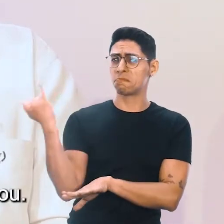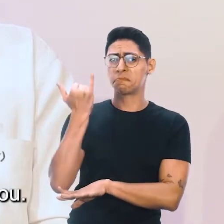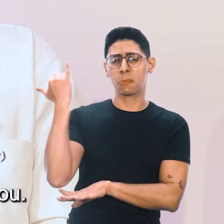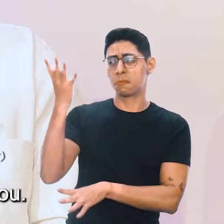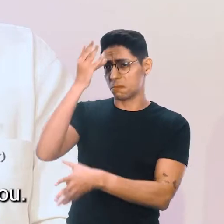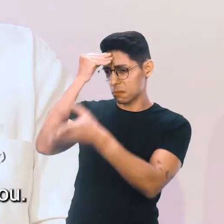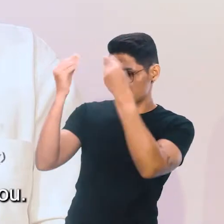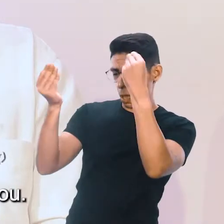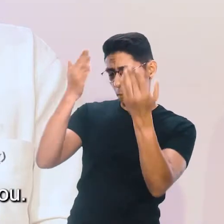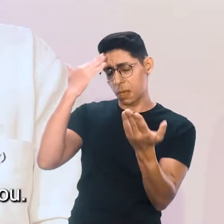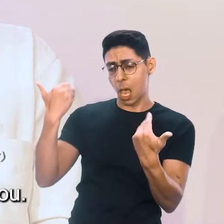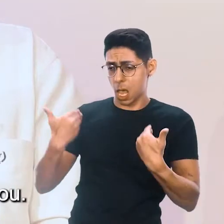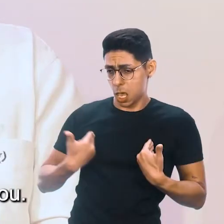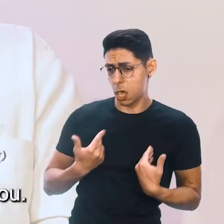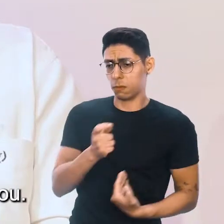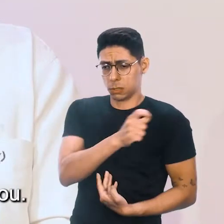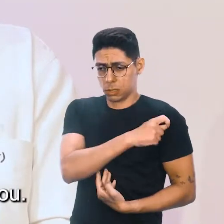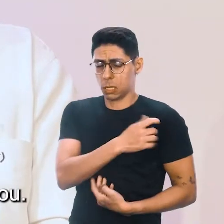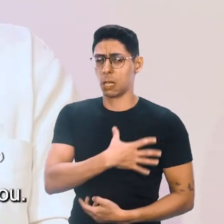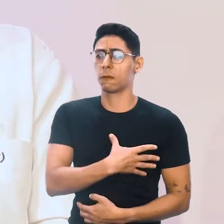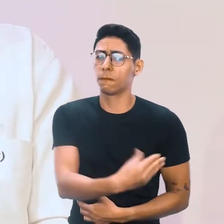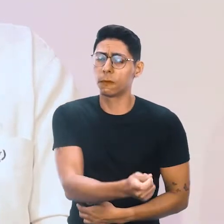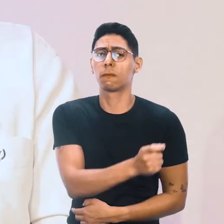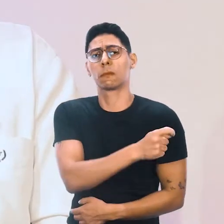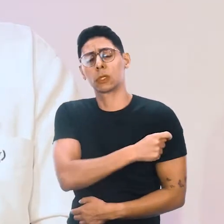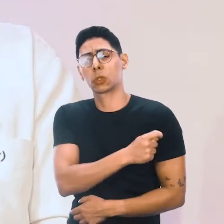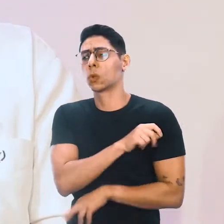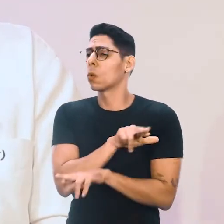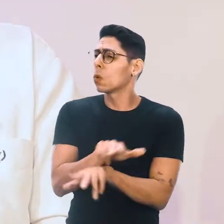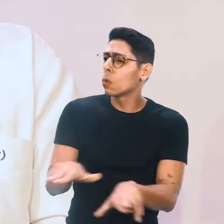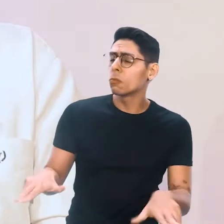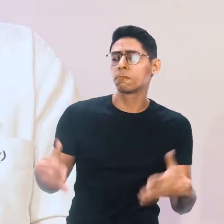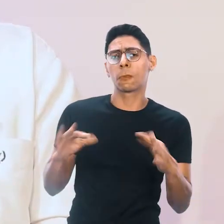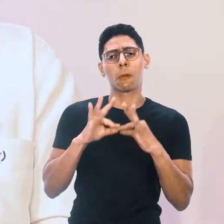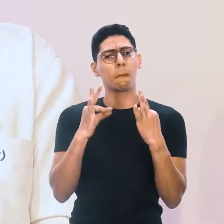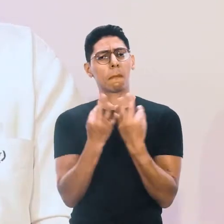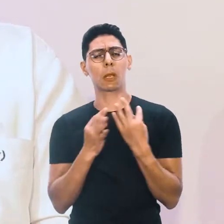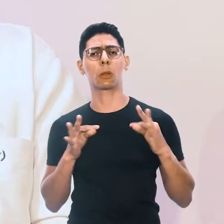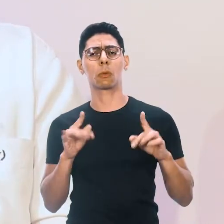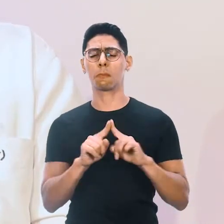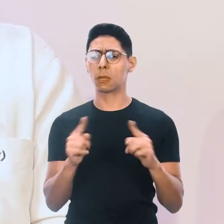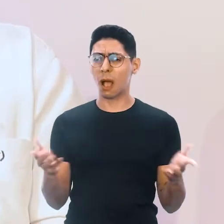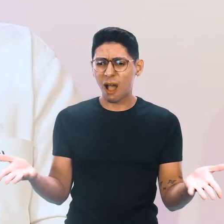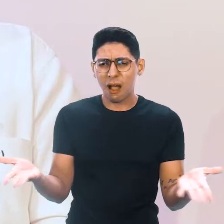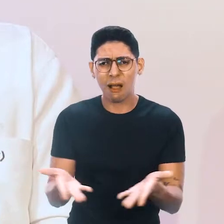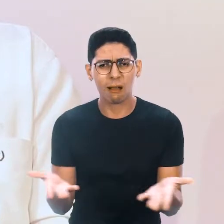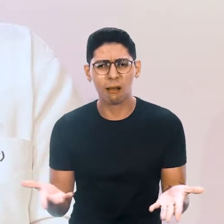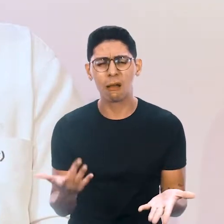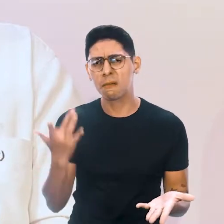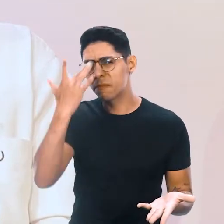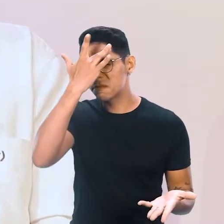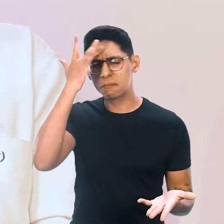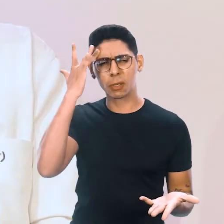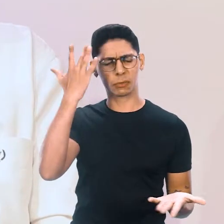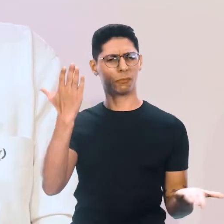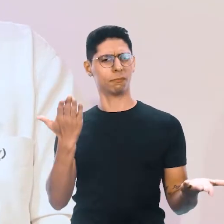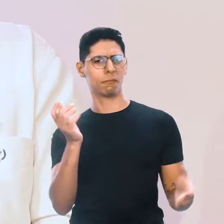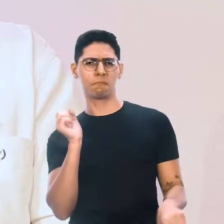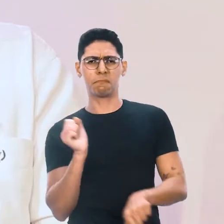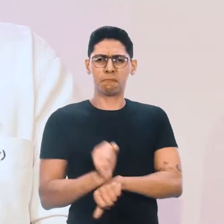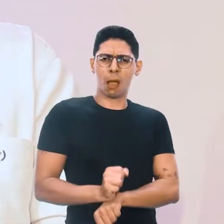criança, meus filhos vacinaram, minha filha vacinou. Enfim, aí Pois é. de uns 3, 4 anos para cá, nós temos tido